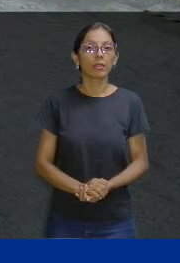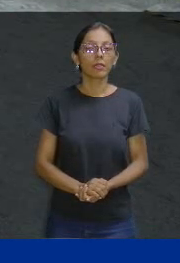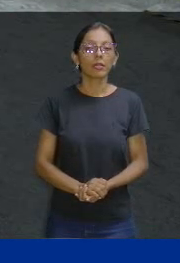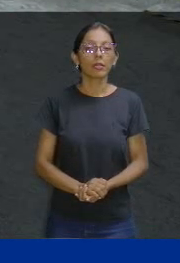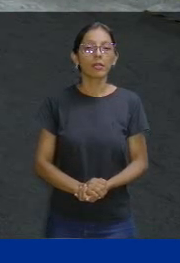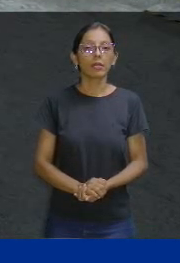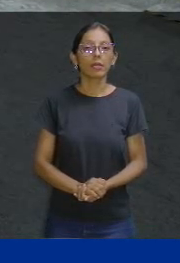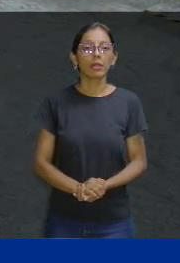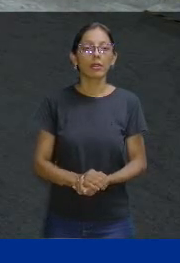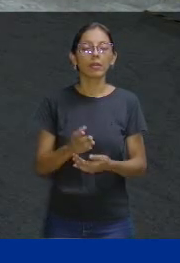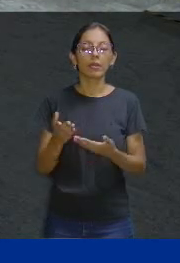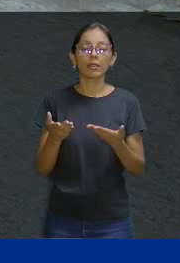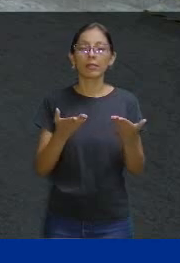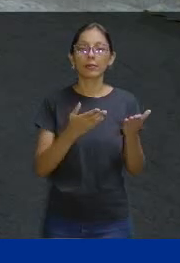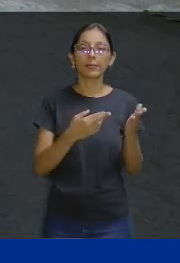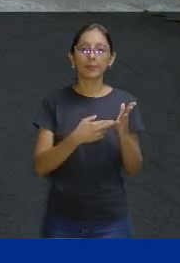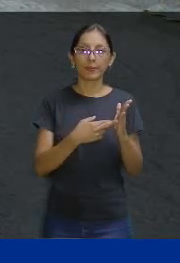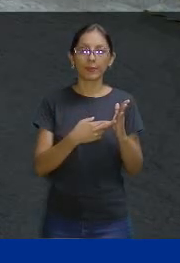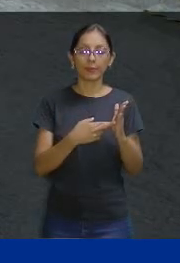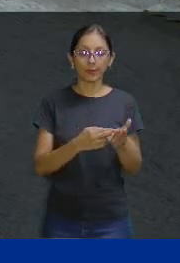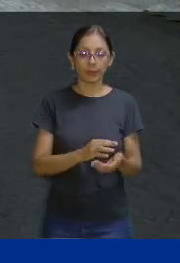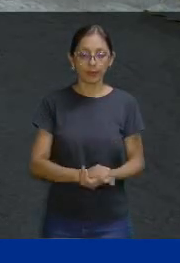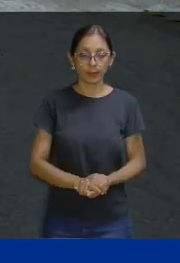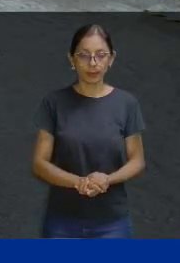Senhor relator. Imagem para o plenário.